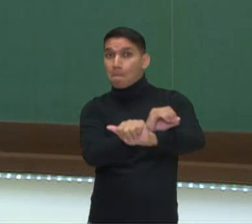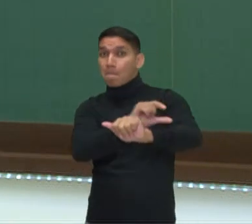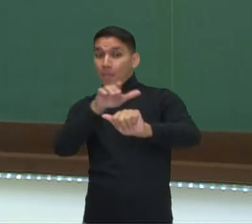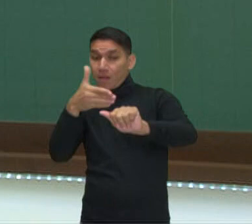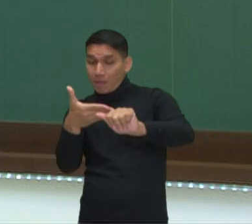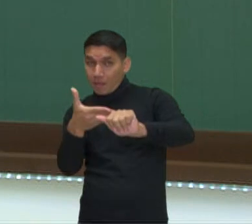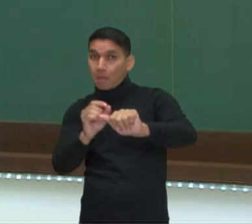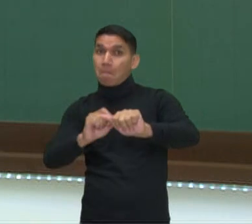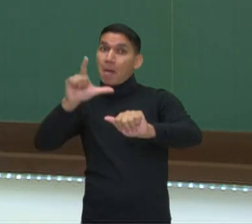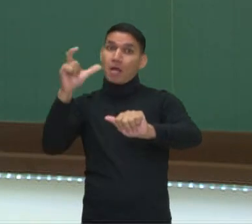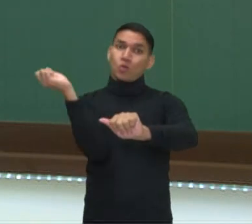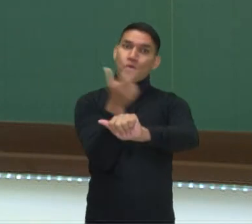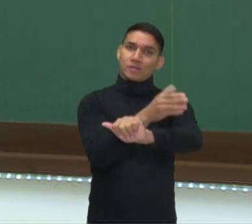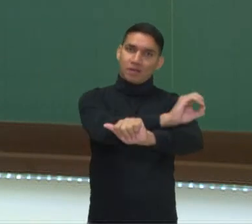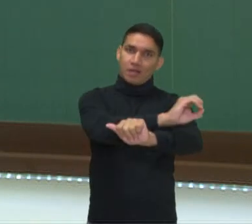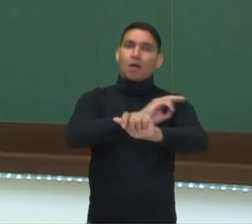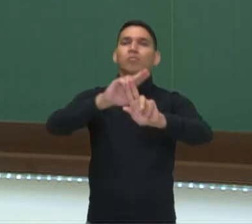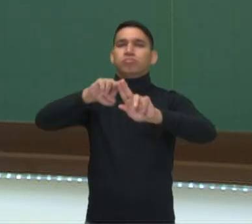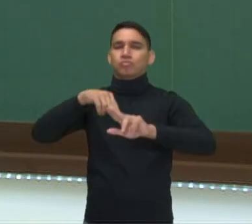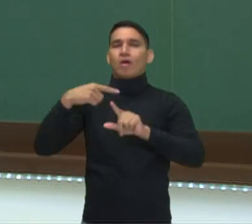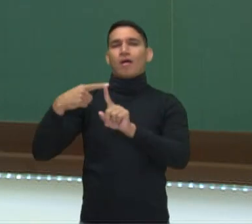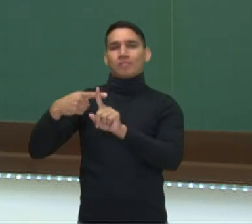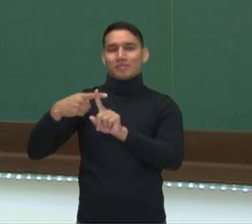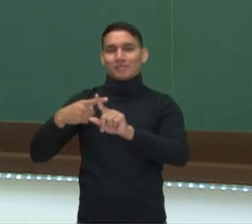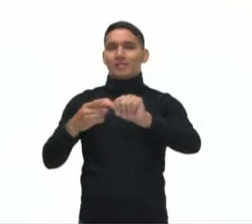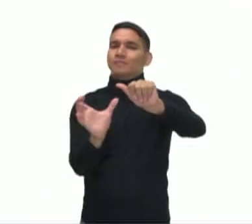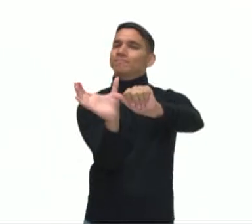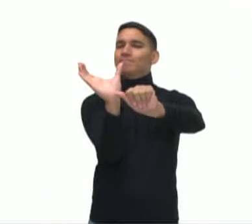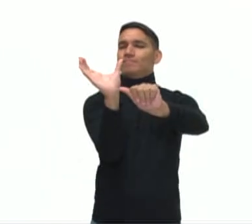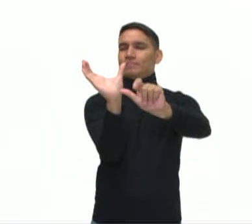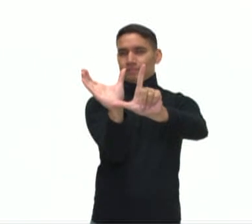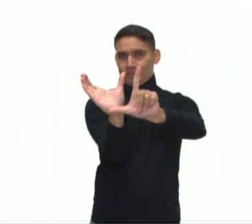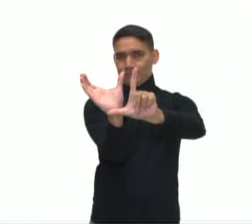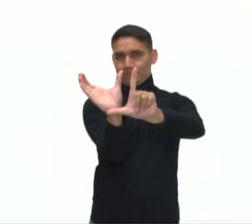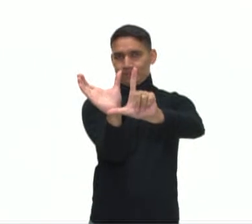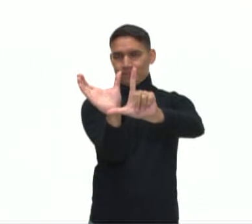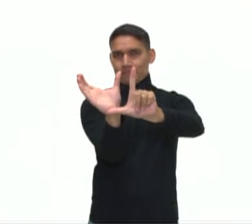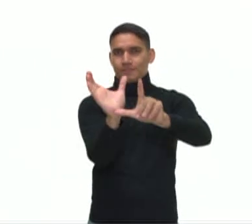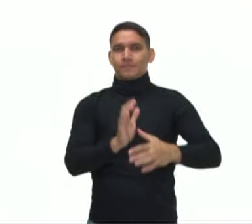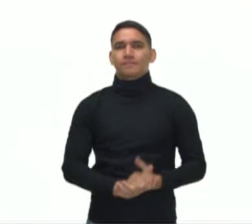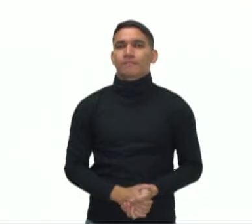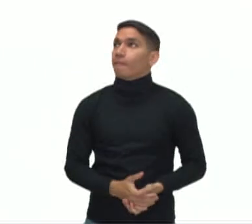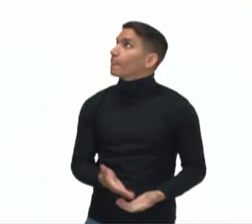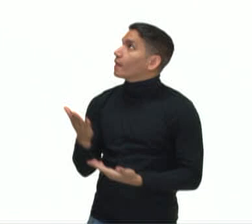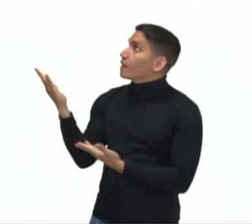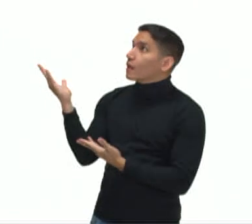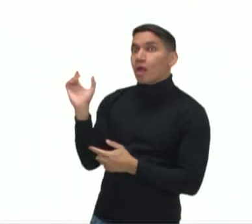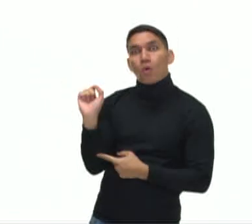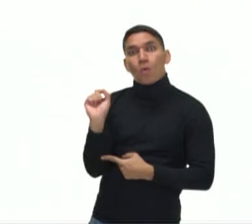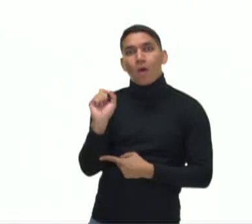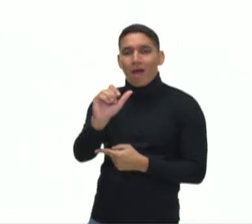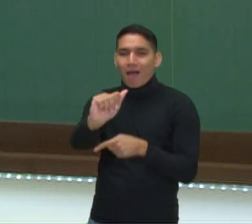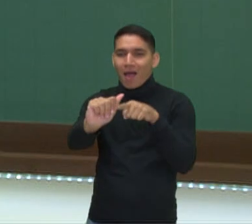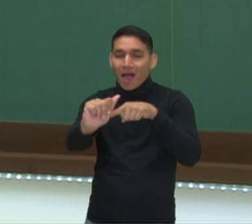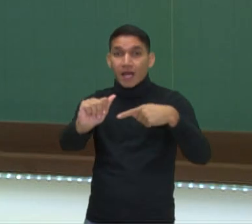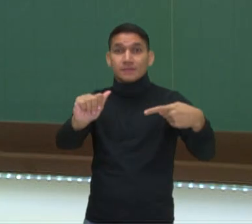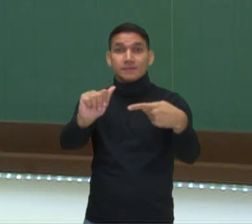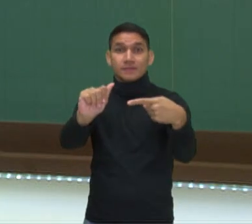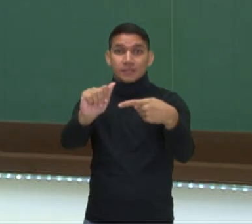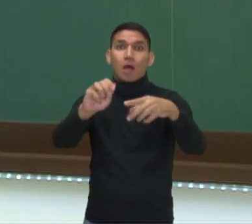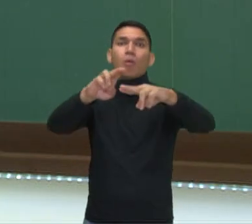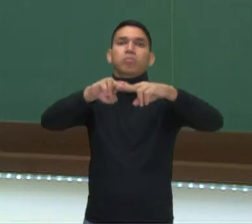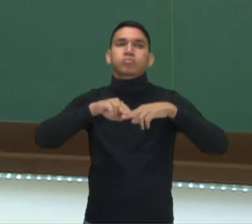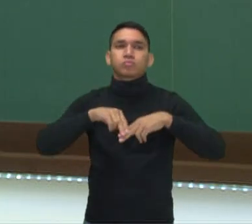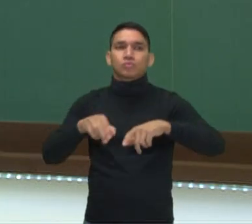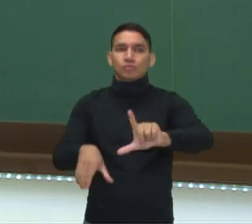era positivo, por isso a concavidade da parábola estava voltada para cima. Aqui o meu A é negativo e por